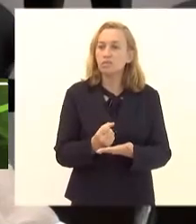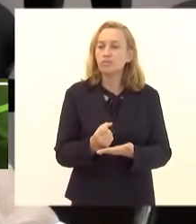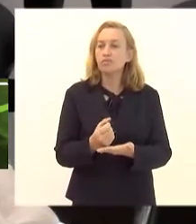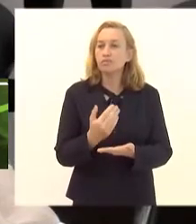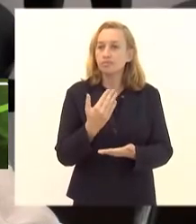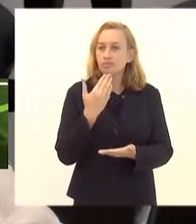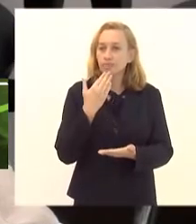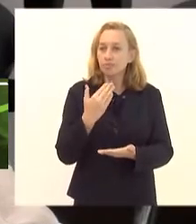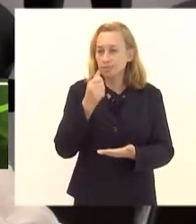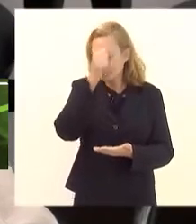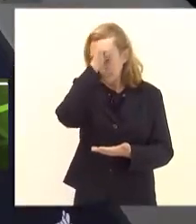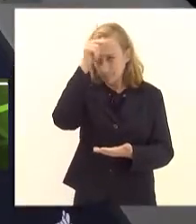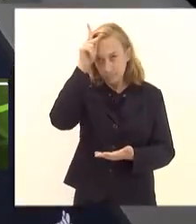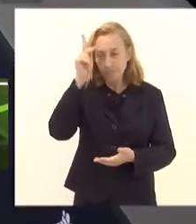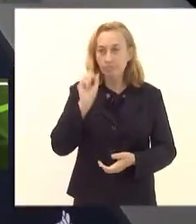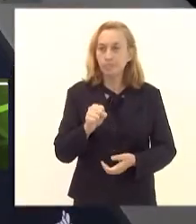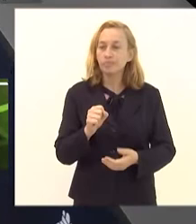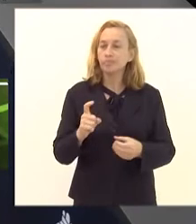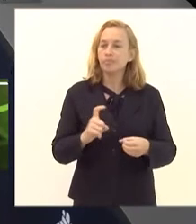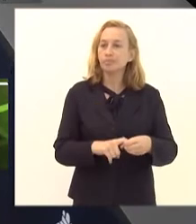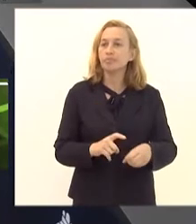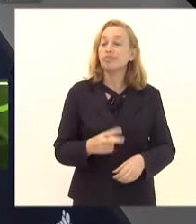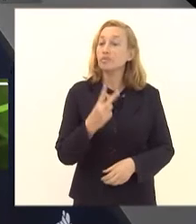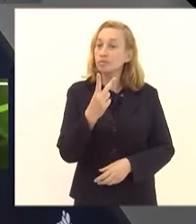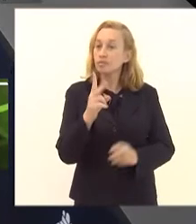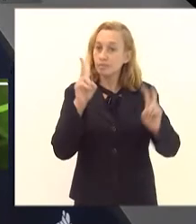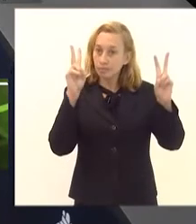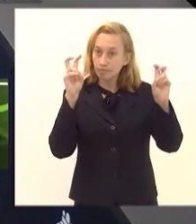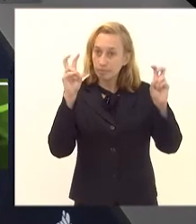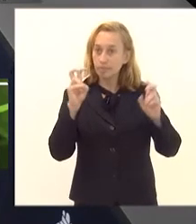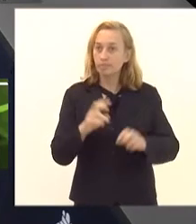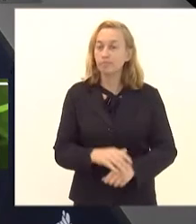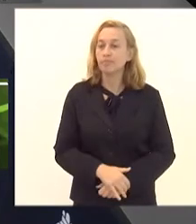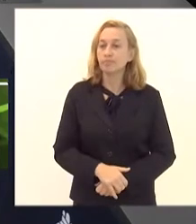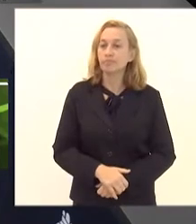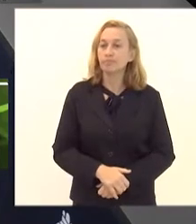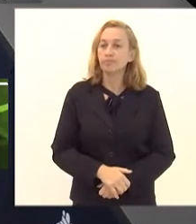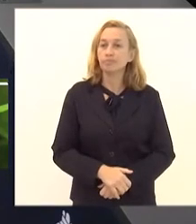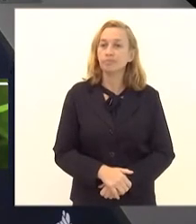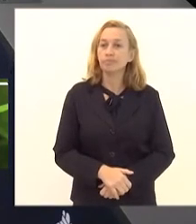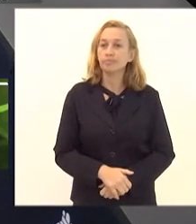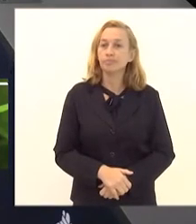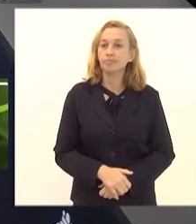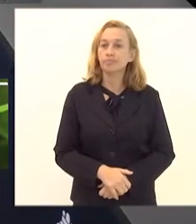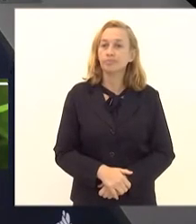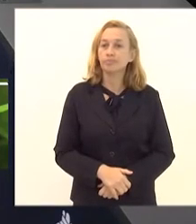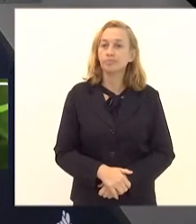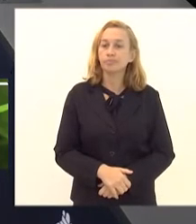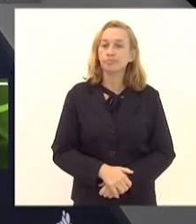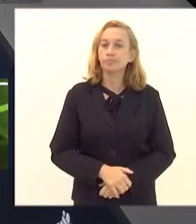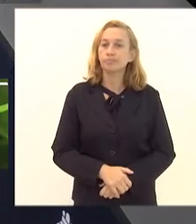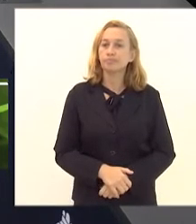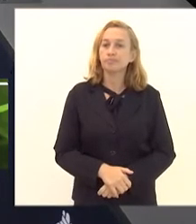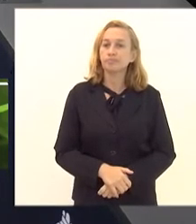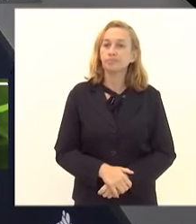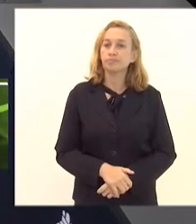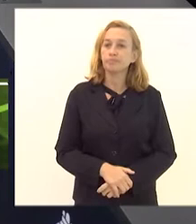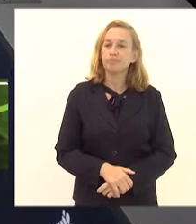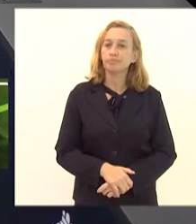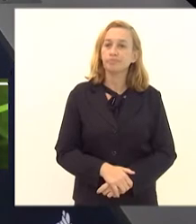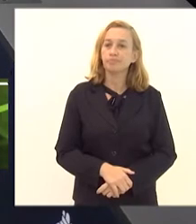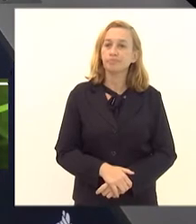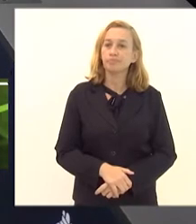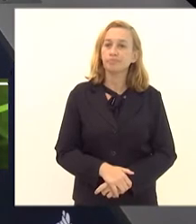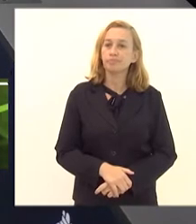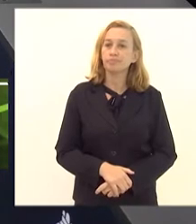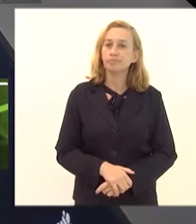Olha, Mar, são duas questões. Eu, já em Priscas Eras, eu tive sempre